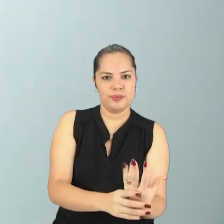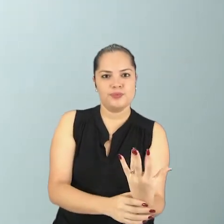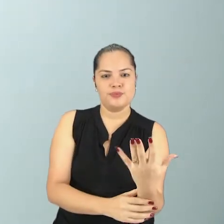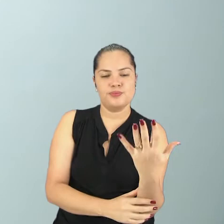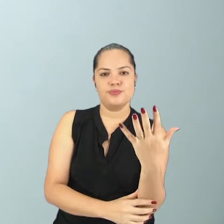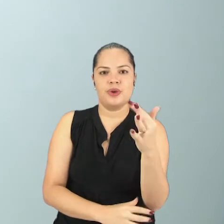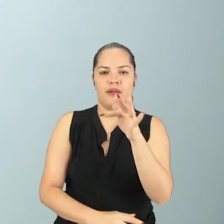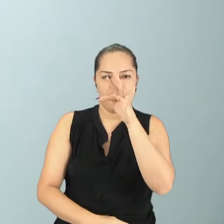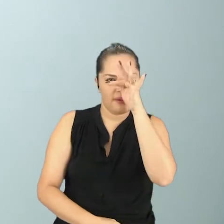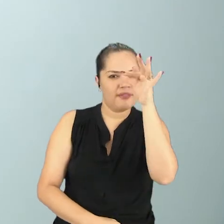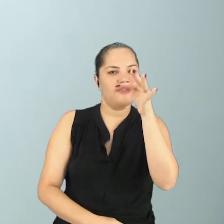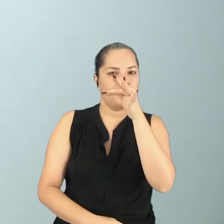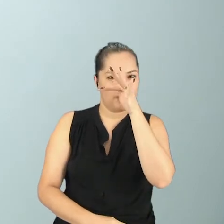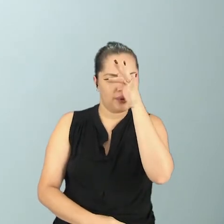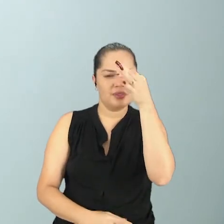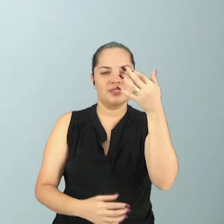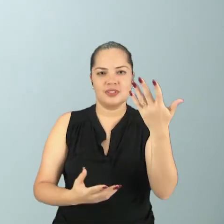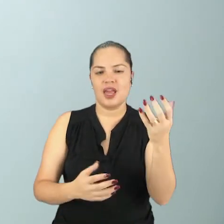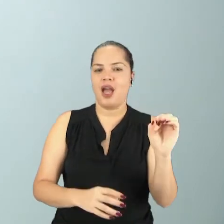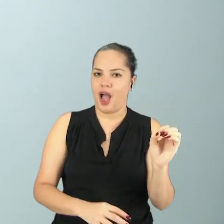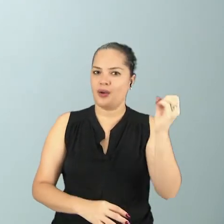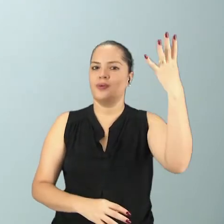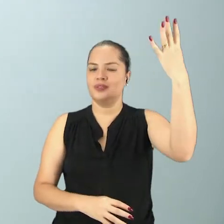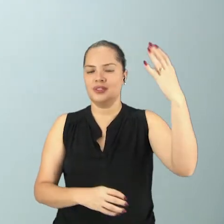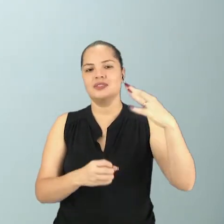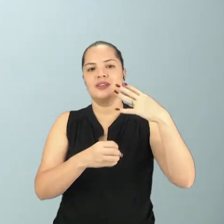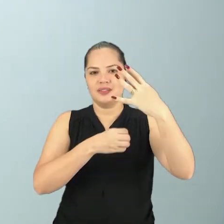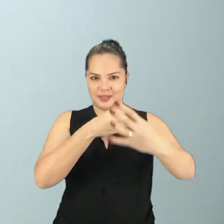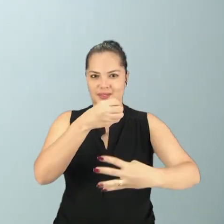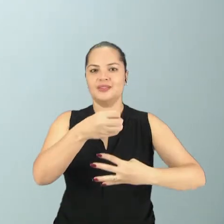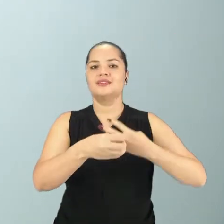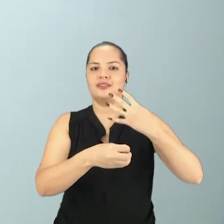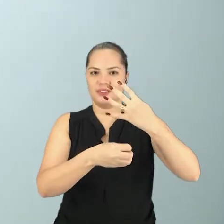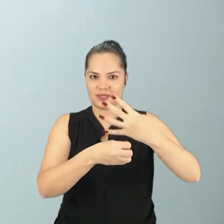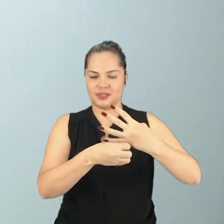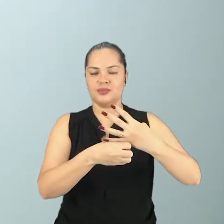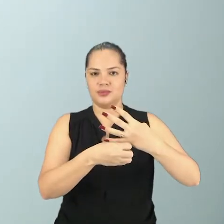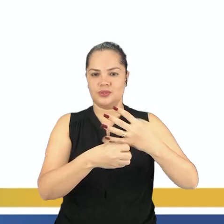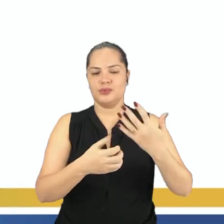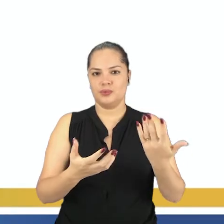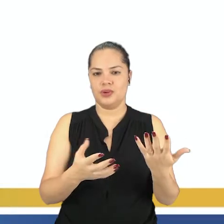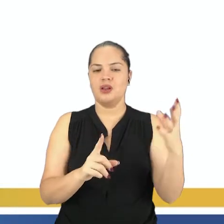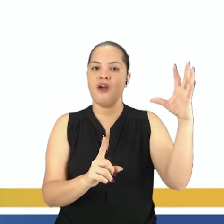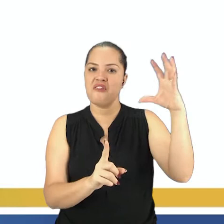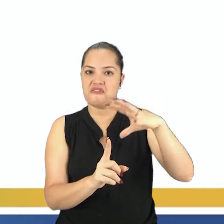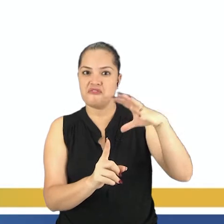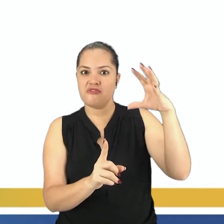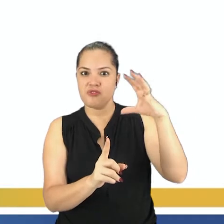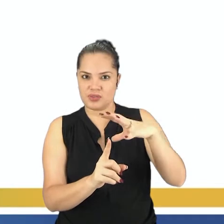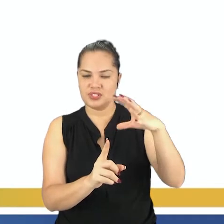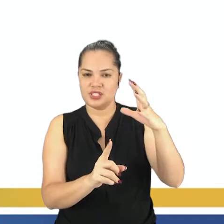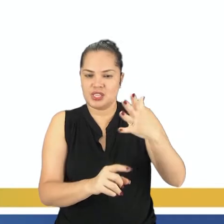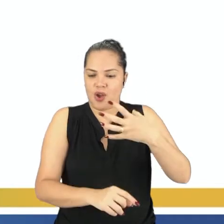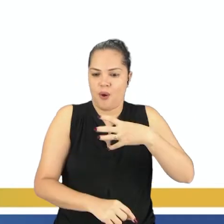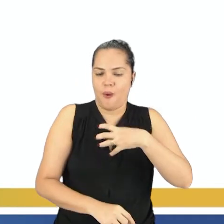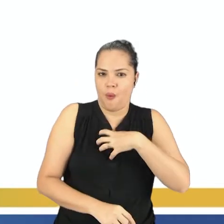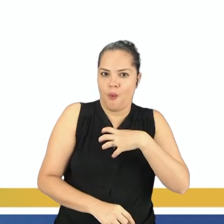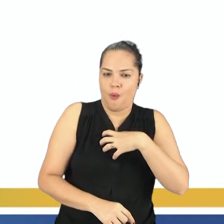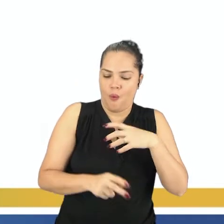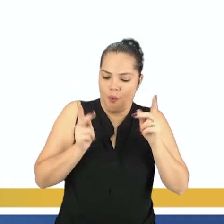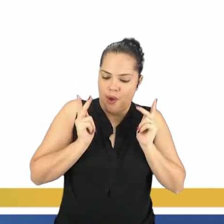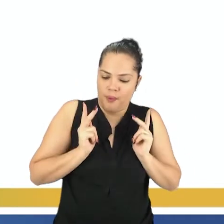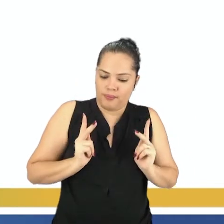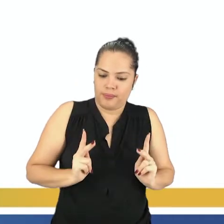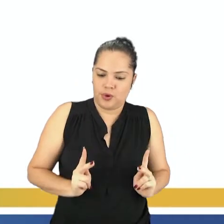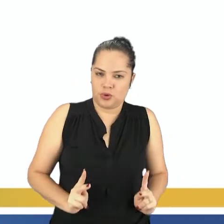Então, são acontecimentos que marcam aí as estações do ano, tá? As estações do ano influenciam diretamente o comportamento das sociedades